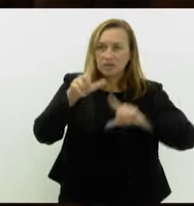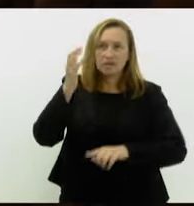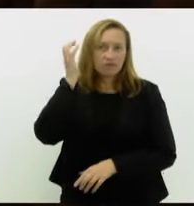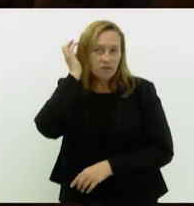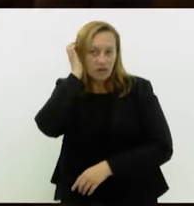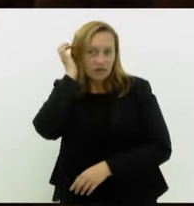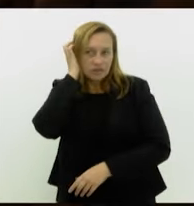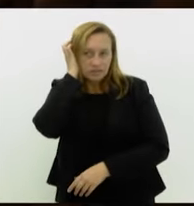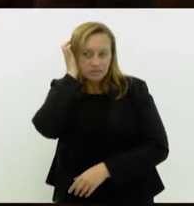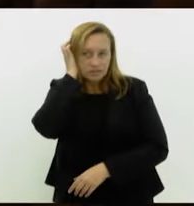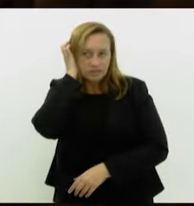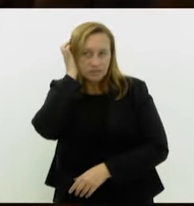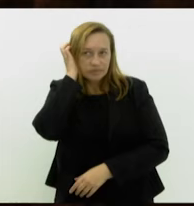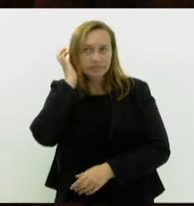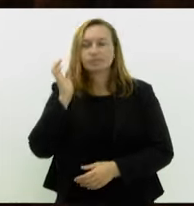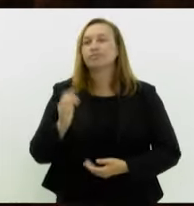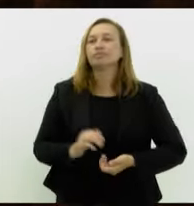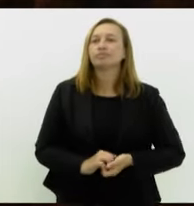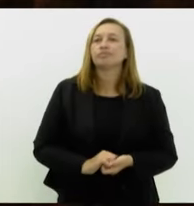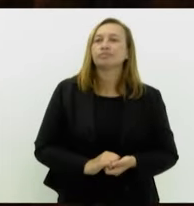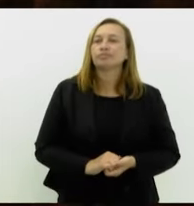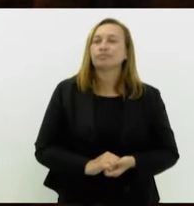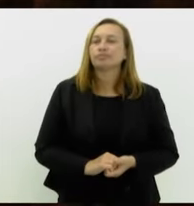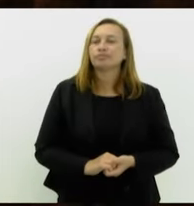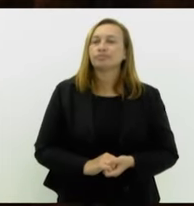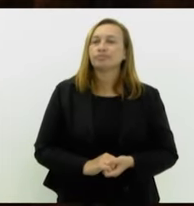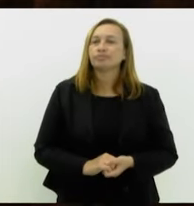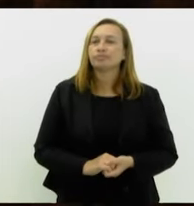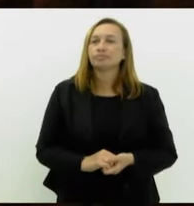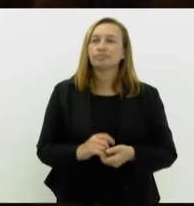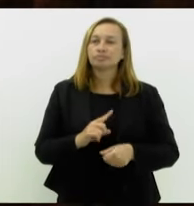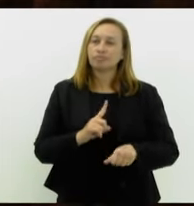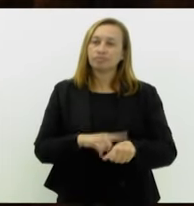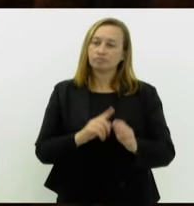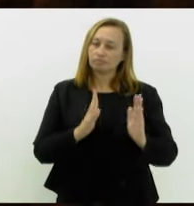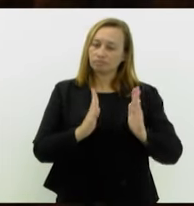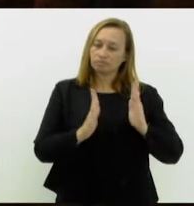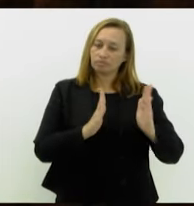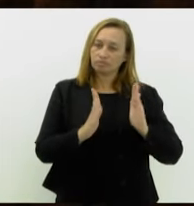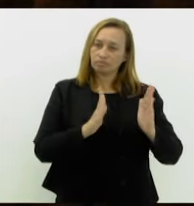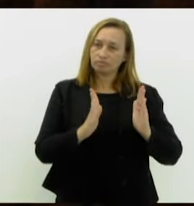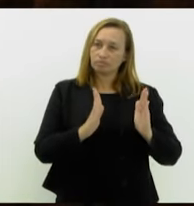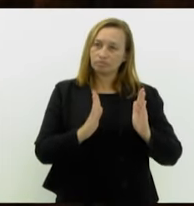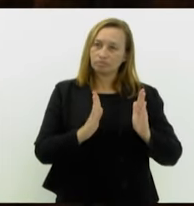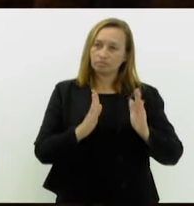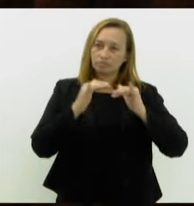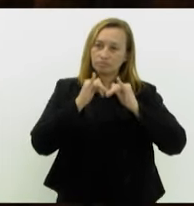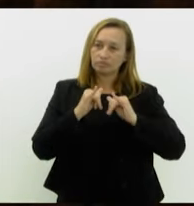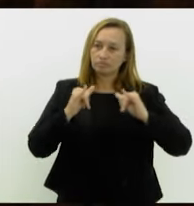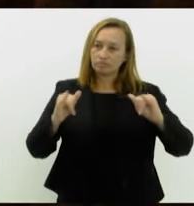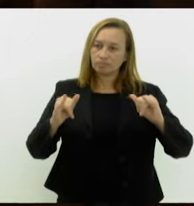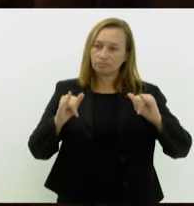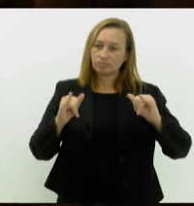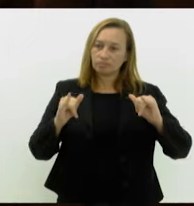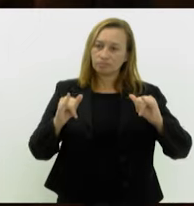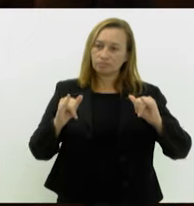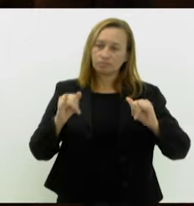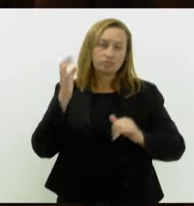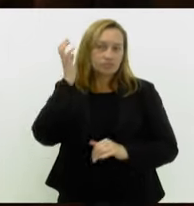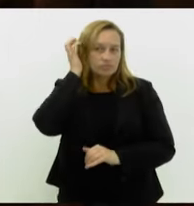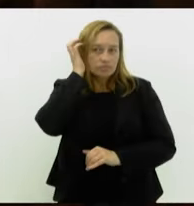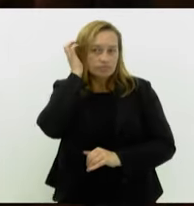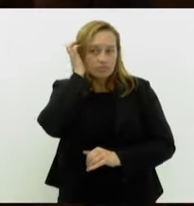rádio tem uma emissora de rádio o tempo de propaganda no rádio principalmente na